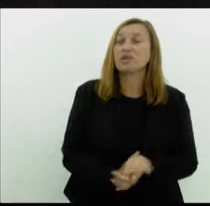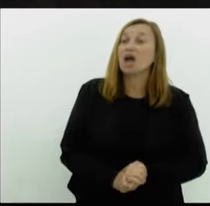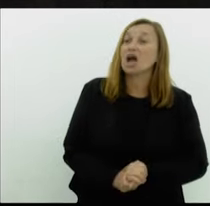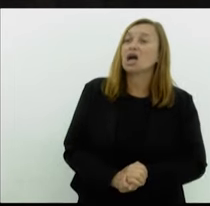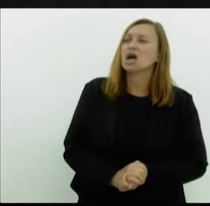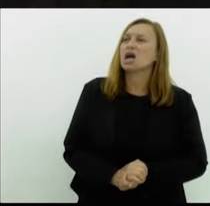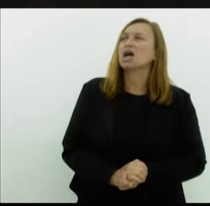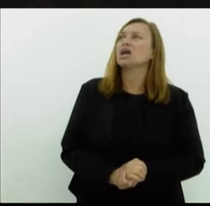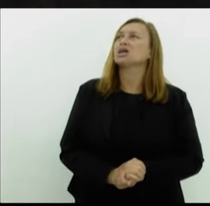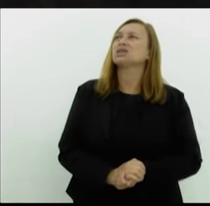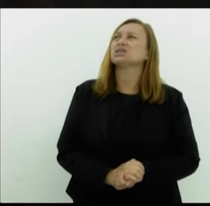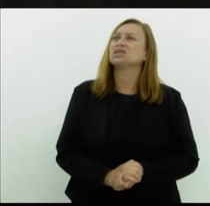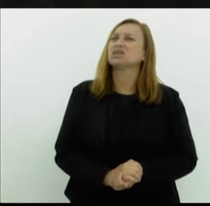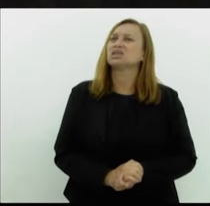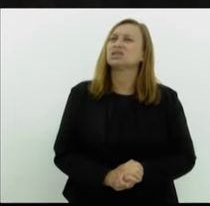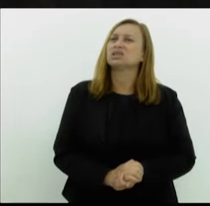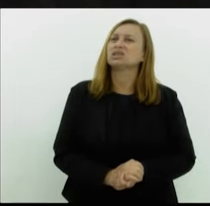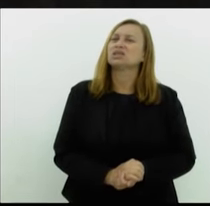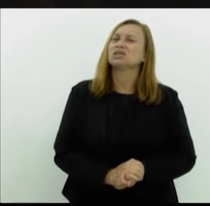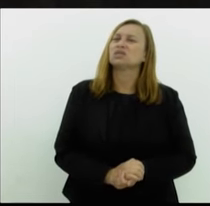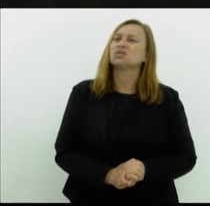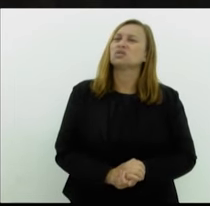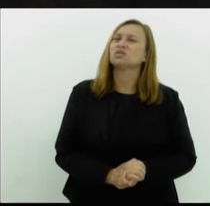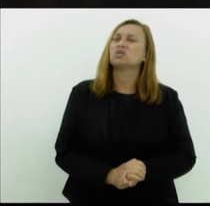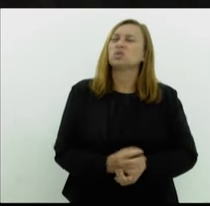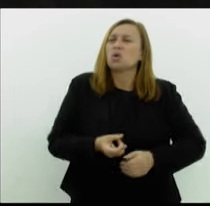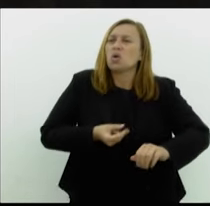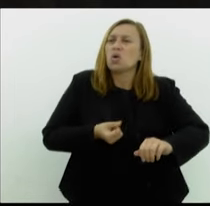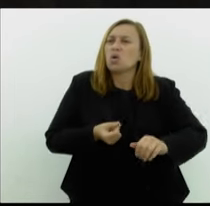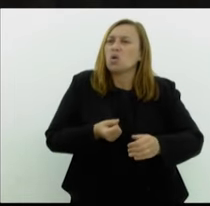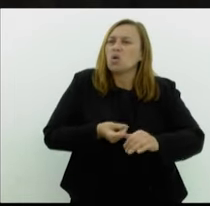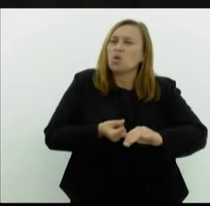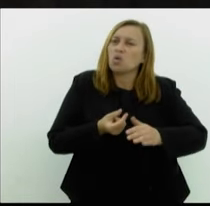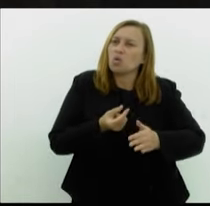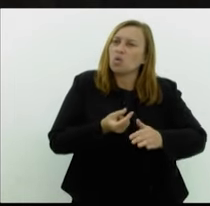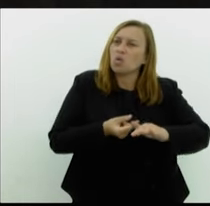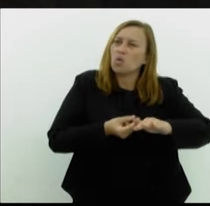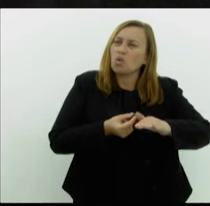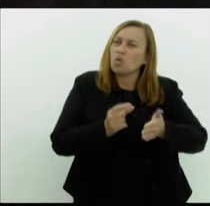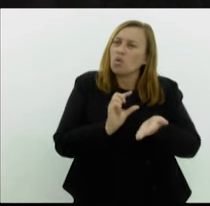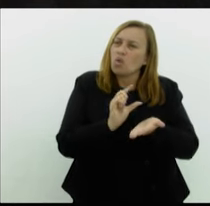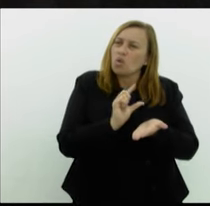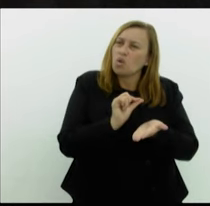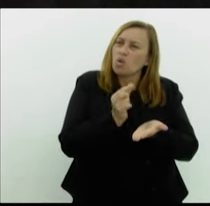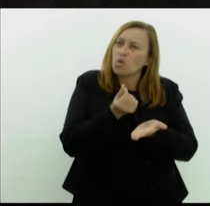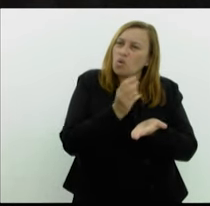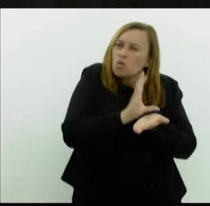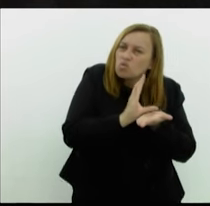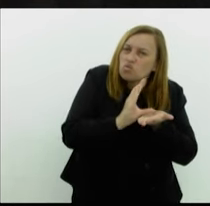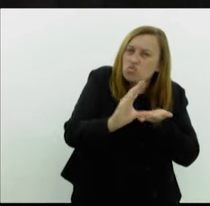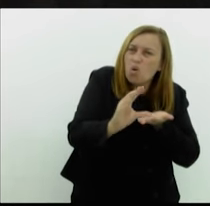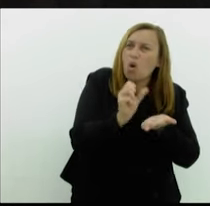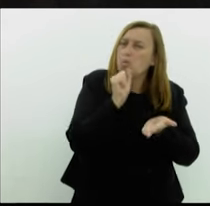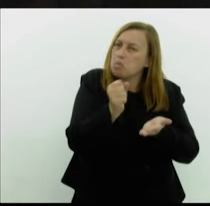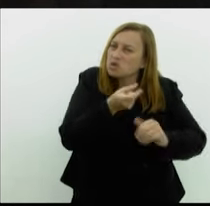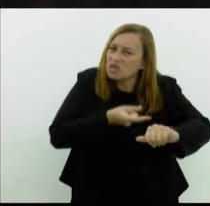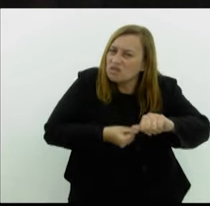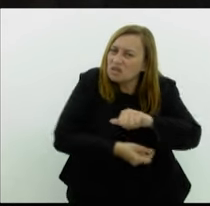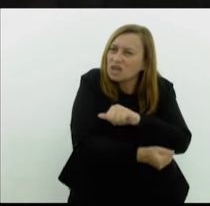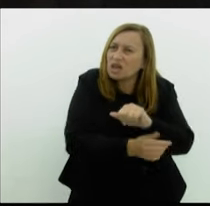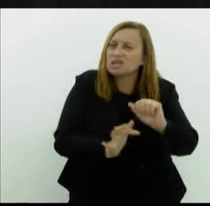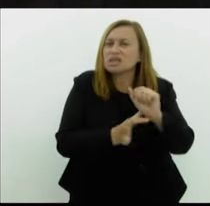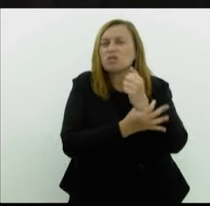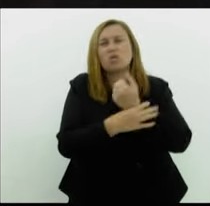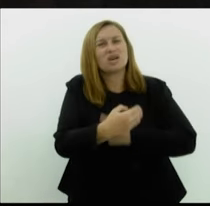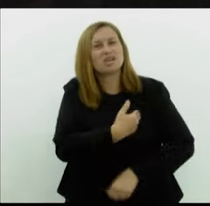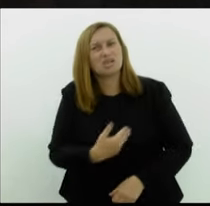parte mais vultosa desses recursos não poderia financiar uma segurança